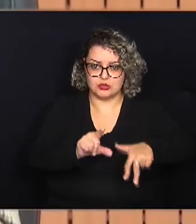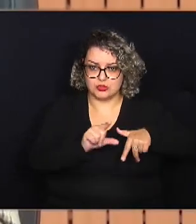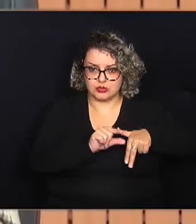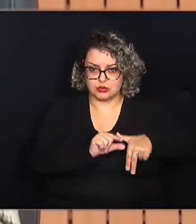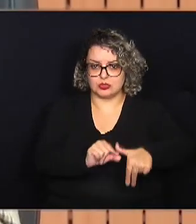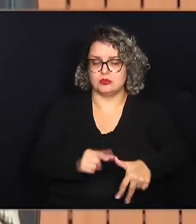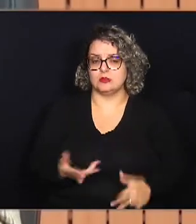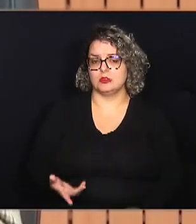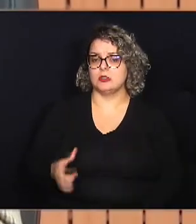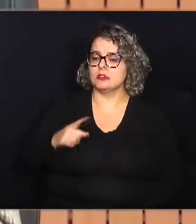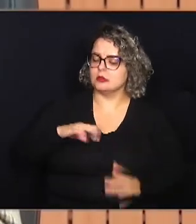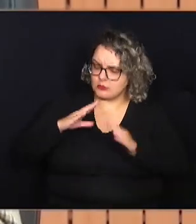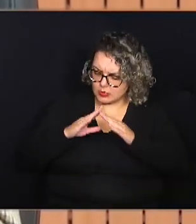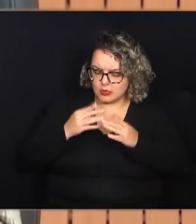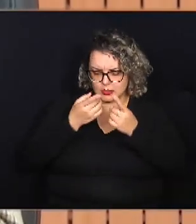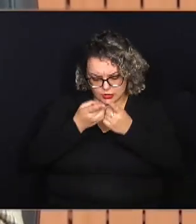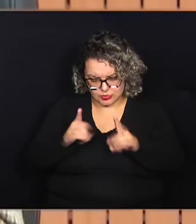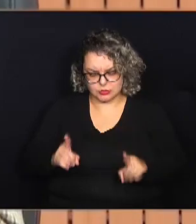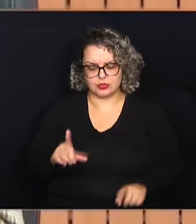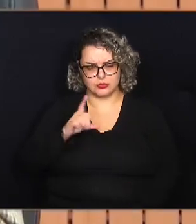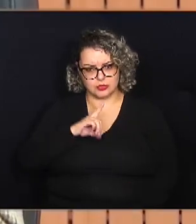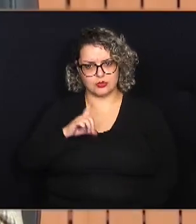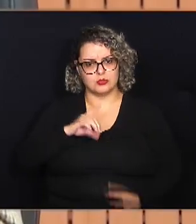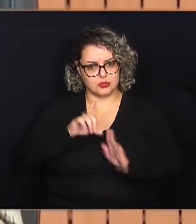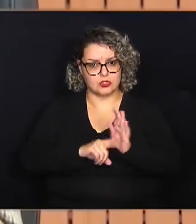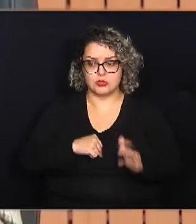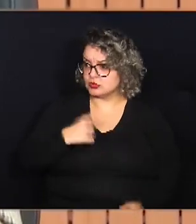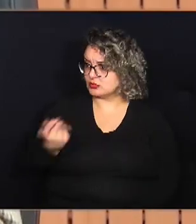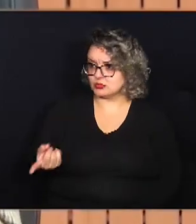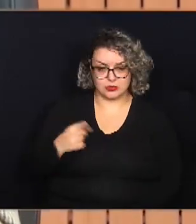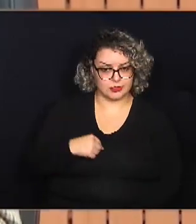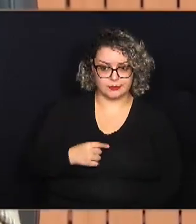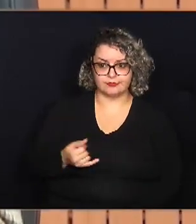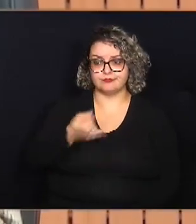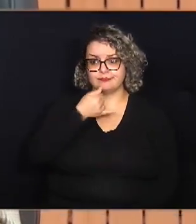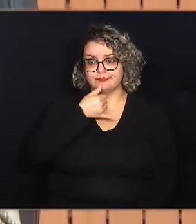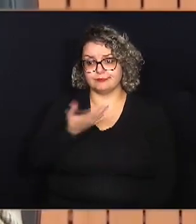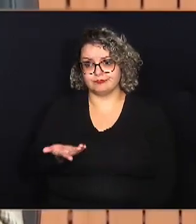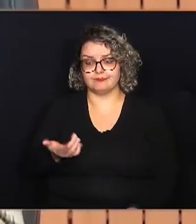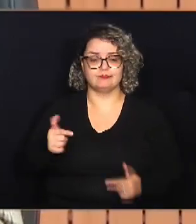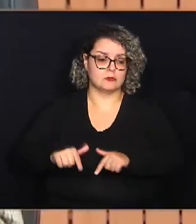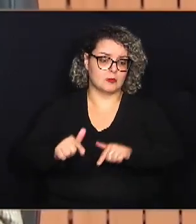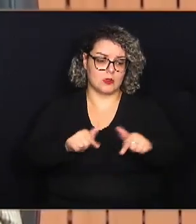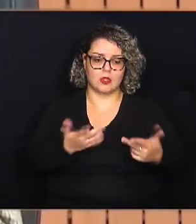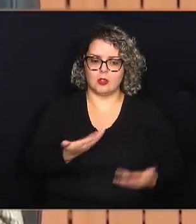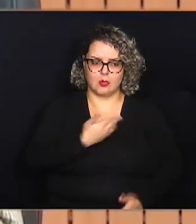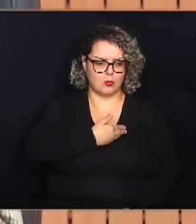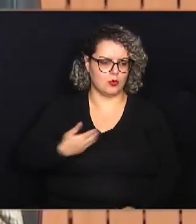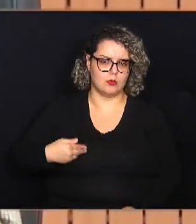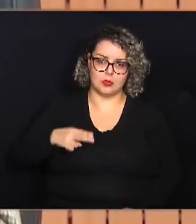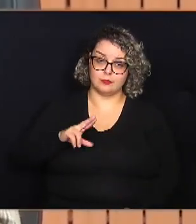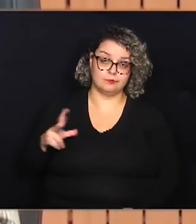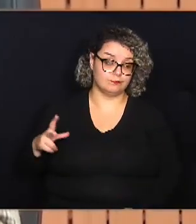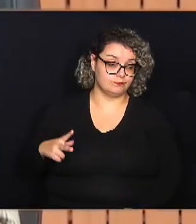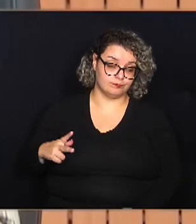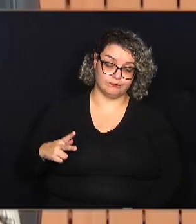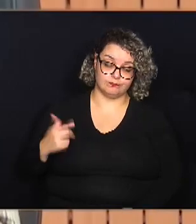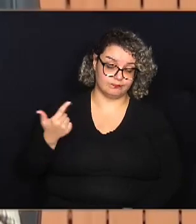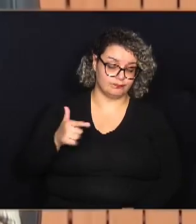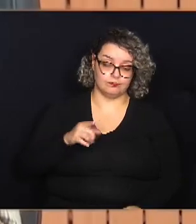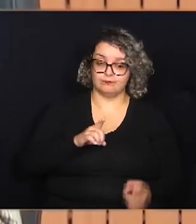moradia digna e que tem que ter o direito de ir e vir, que infelizmente os espaços, seja público ou privado, não